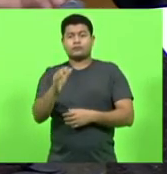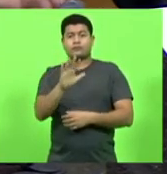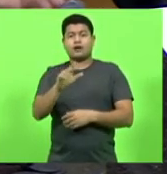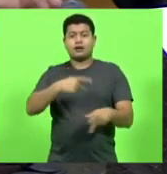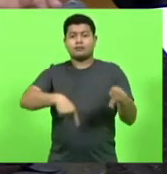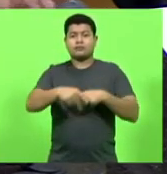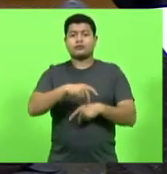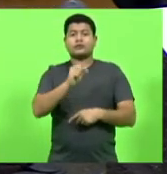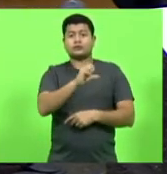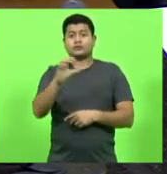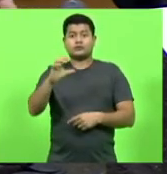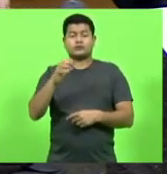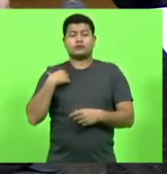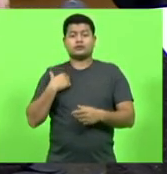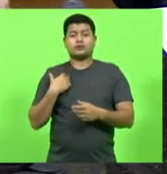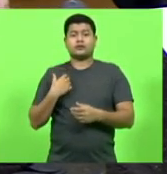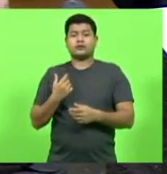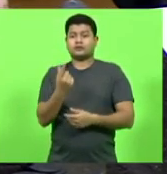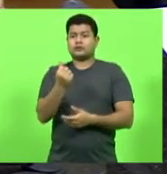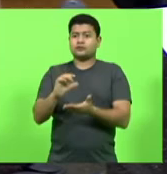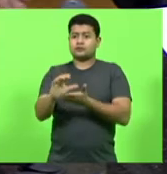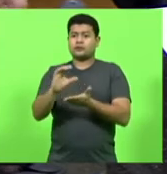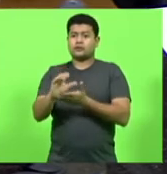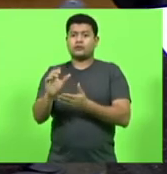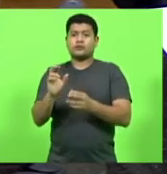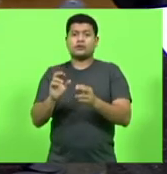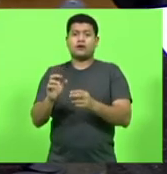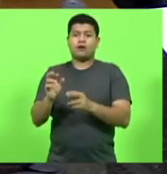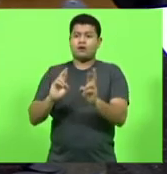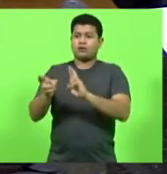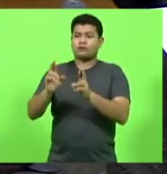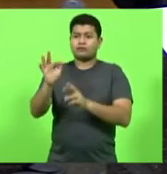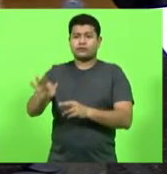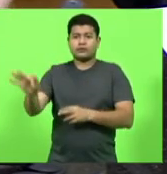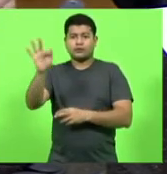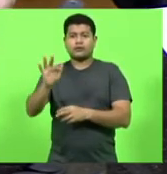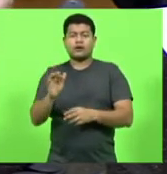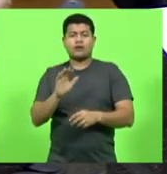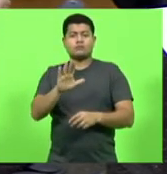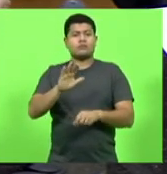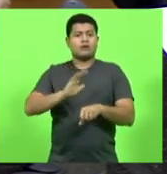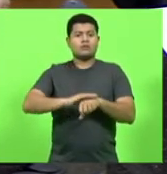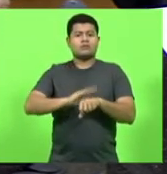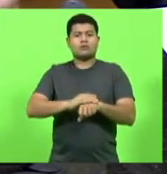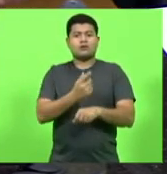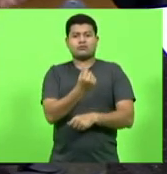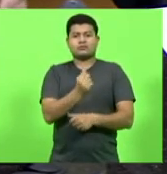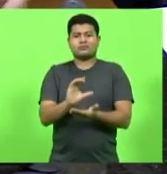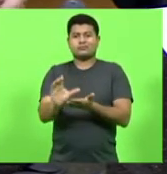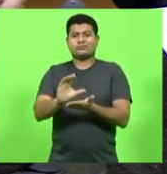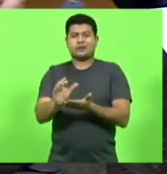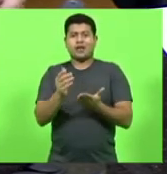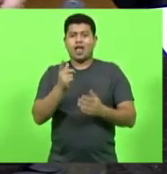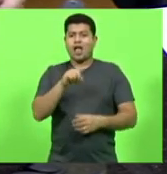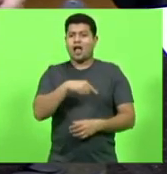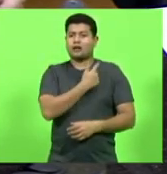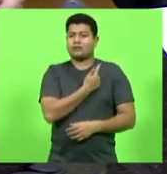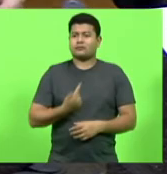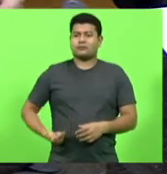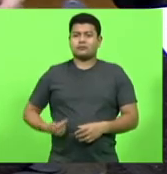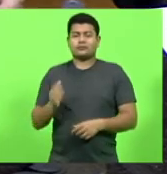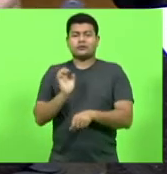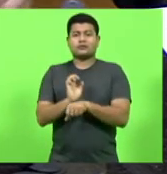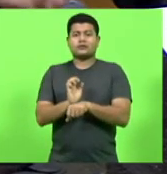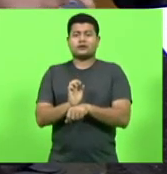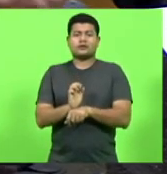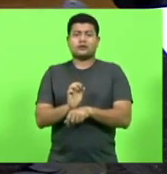da rodovia federal com recurso estadual. Se a rodovia não está boa, o problema é de quem? É do governante, sendo ele estadual ou